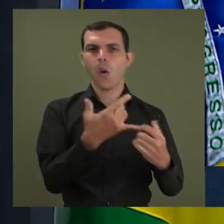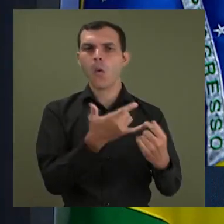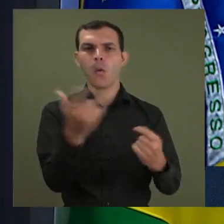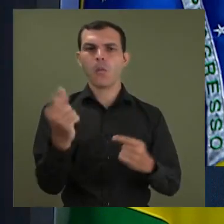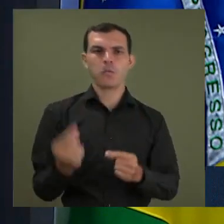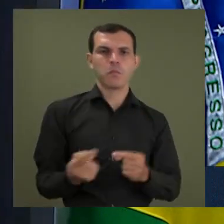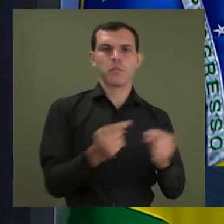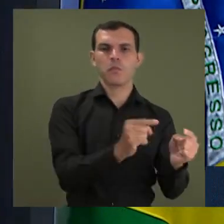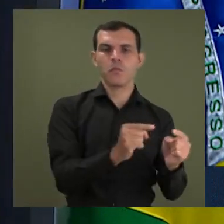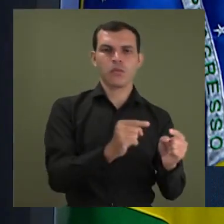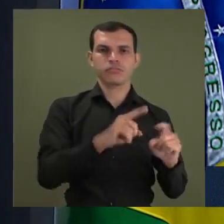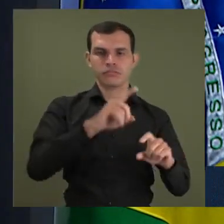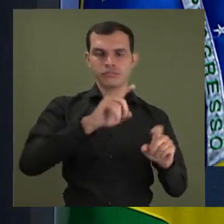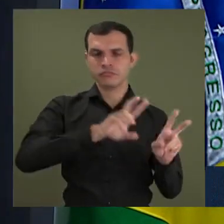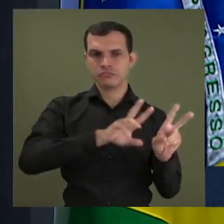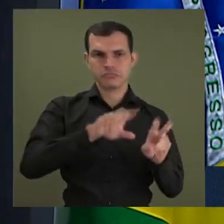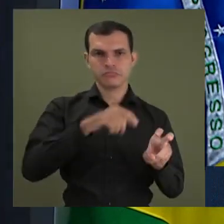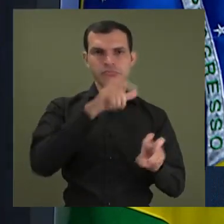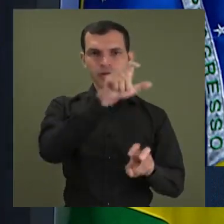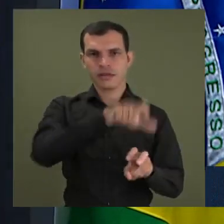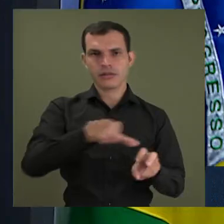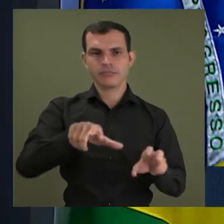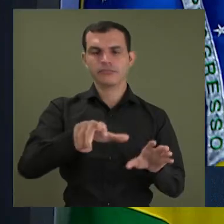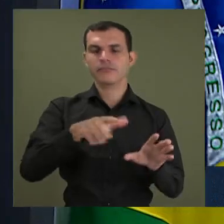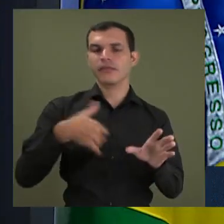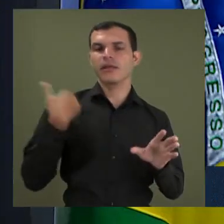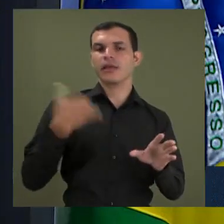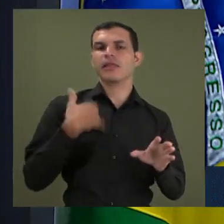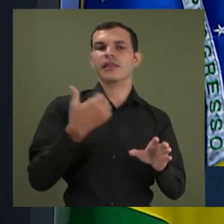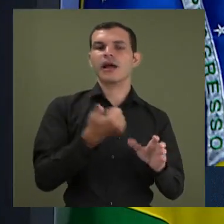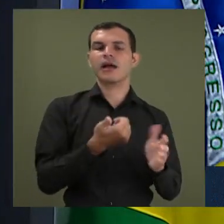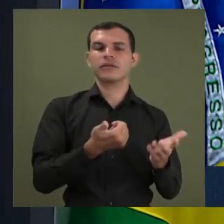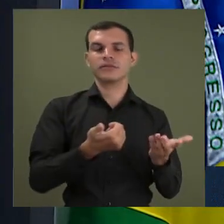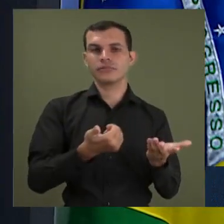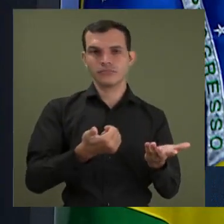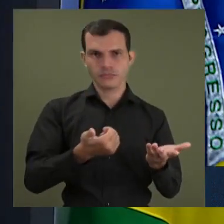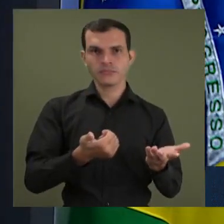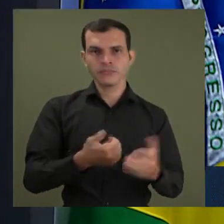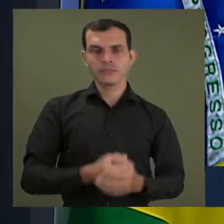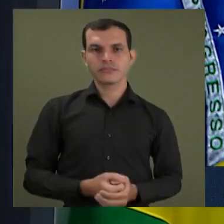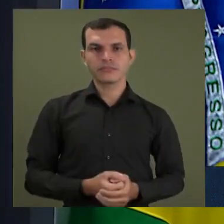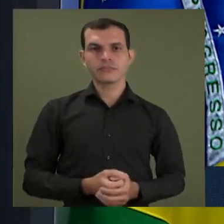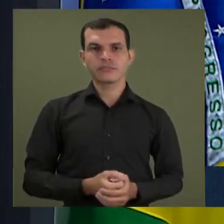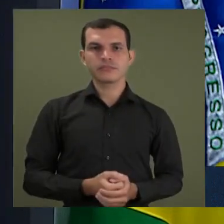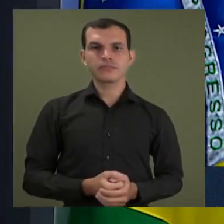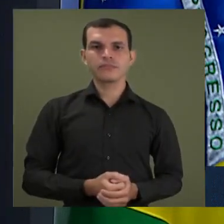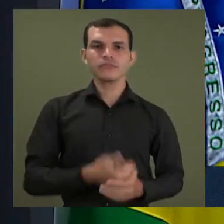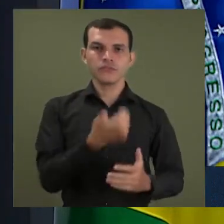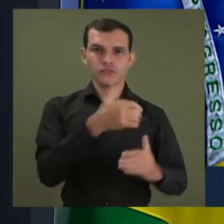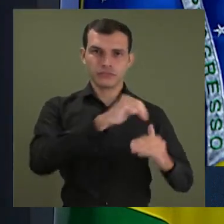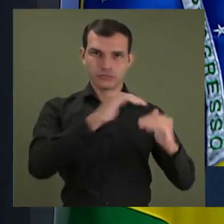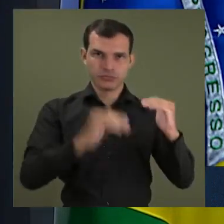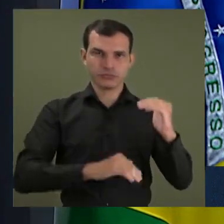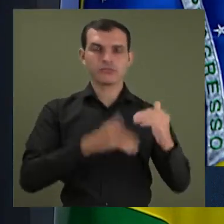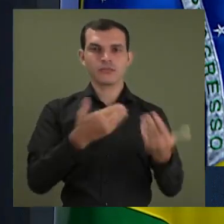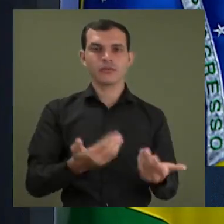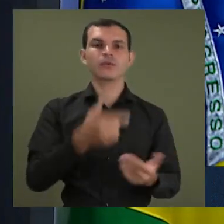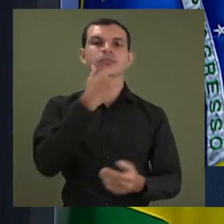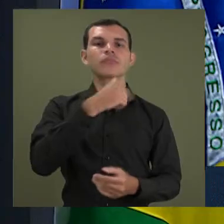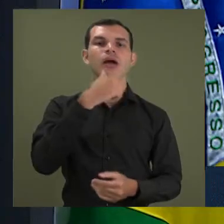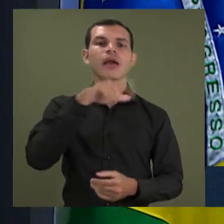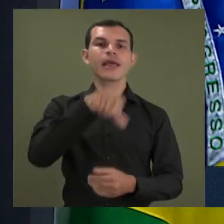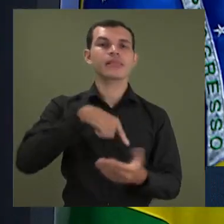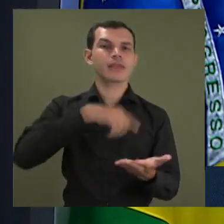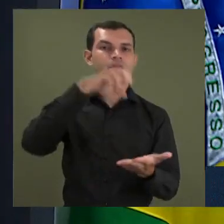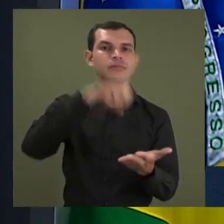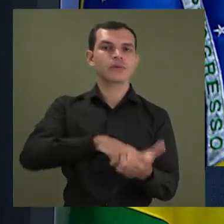anos. O rapaz havia sido condenado em primeira instância a 11 anos e 3 meses